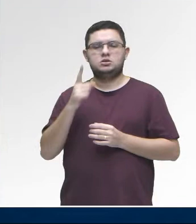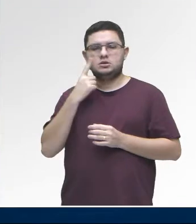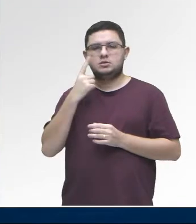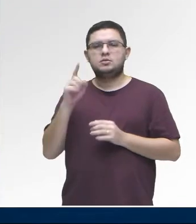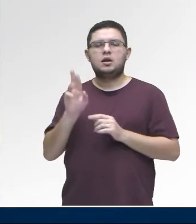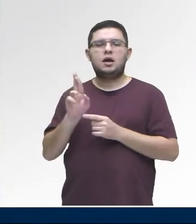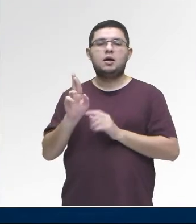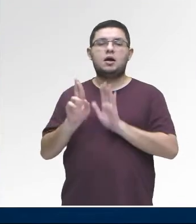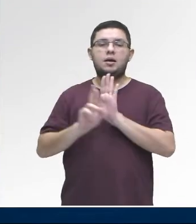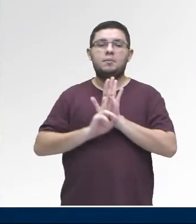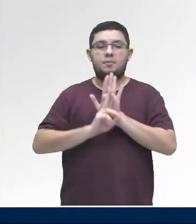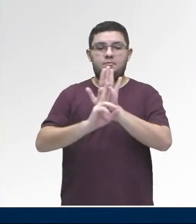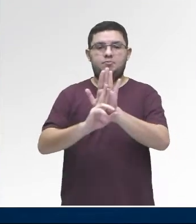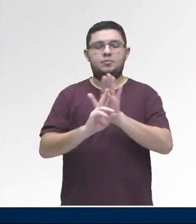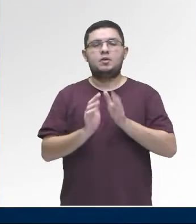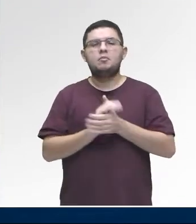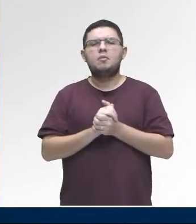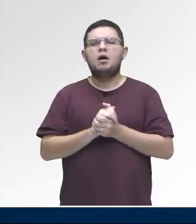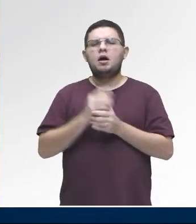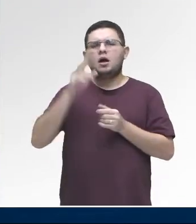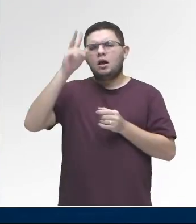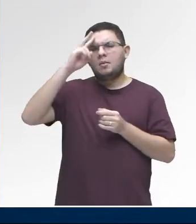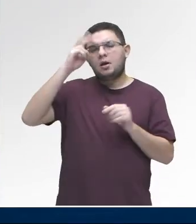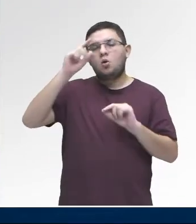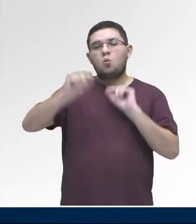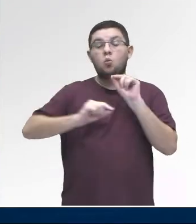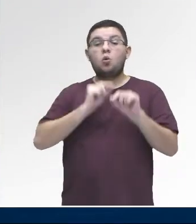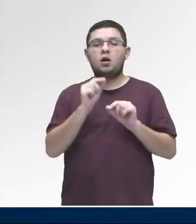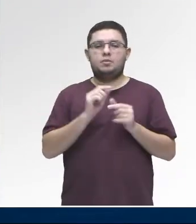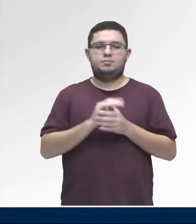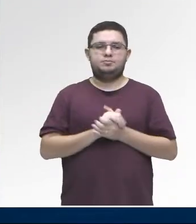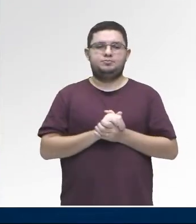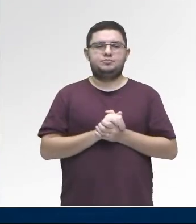Lembrando que os ácidos, eles sofrem